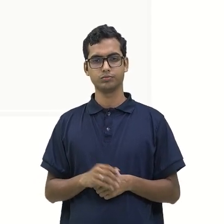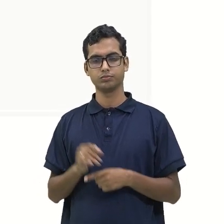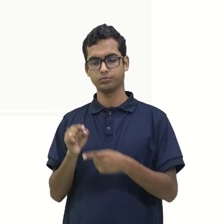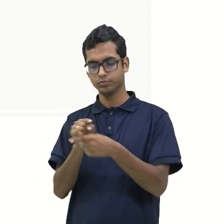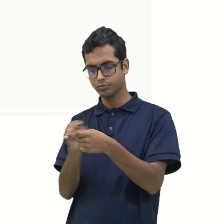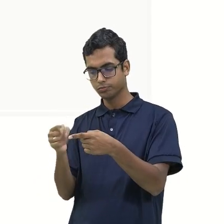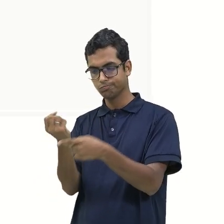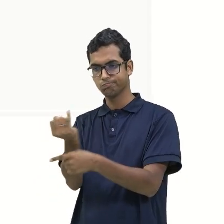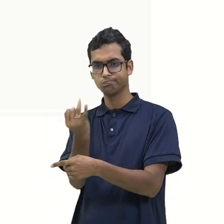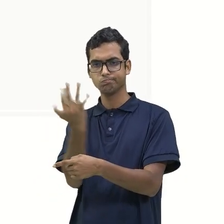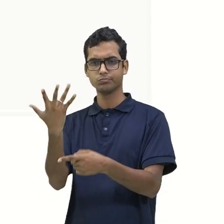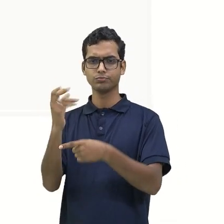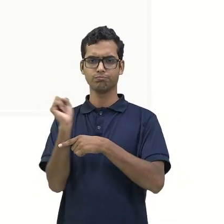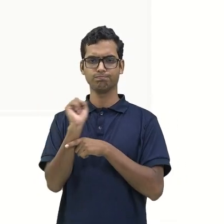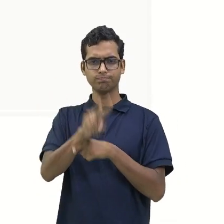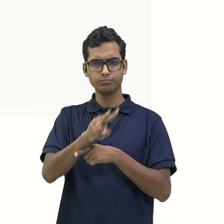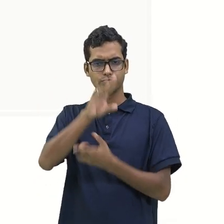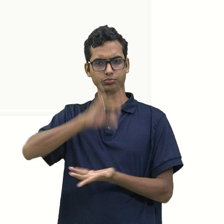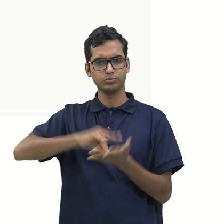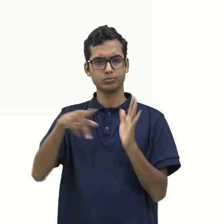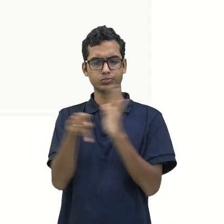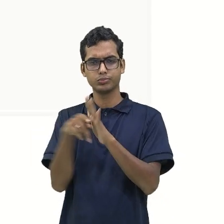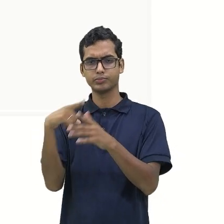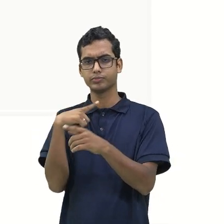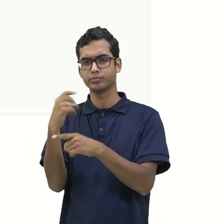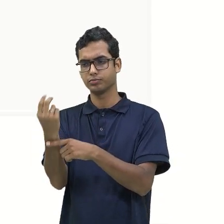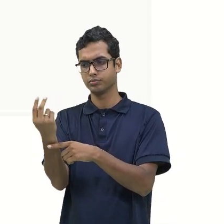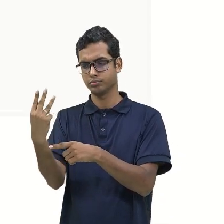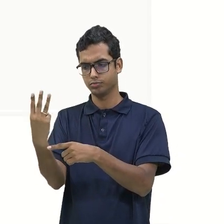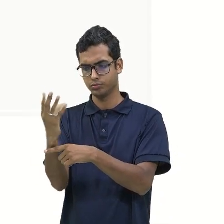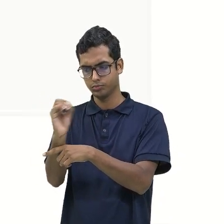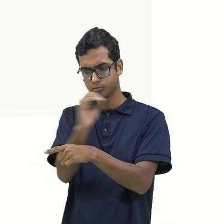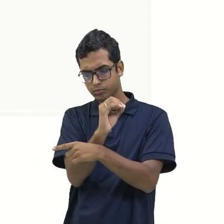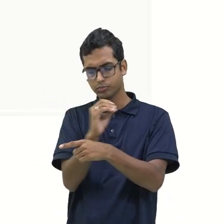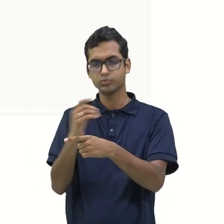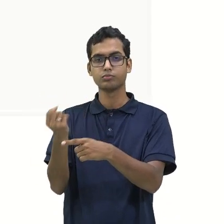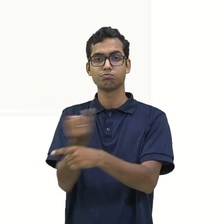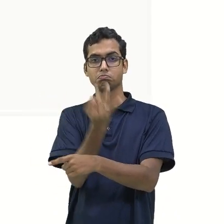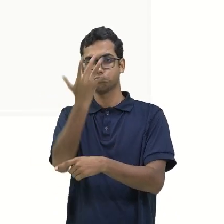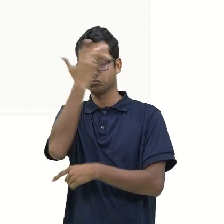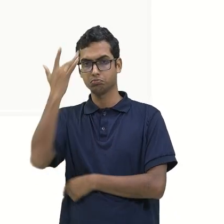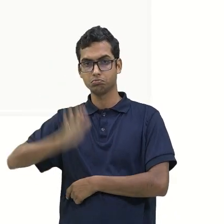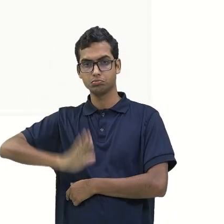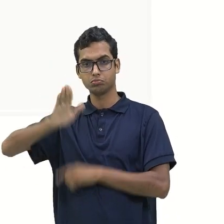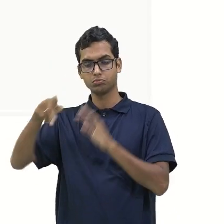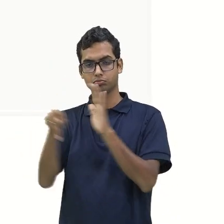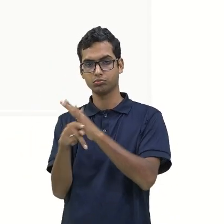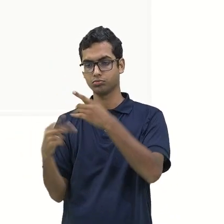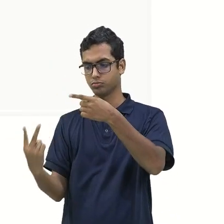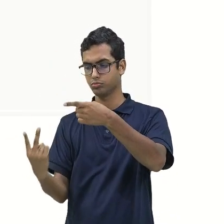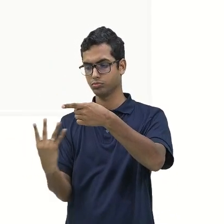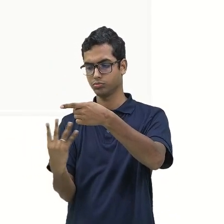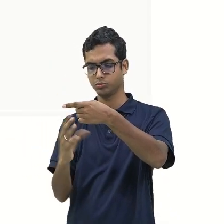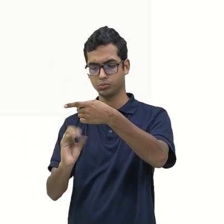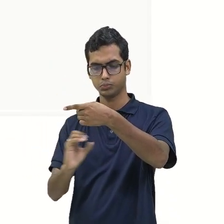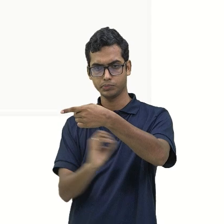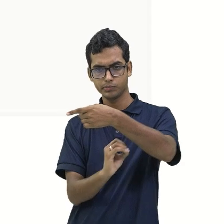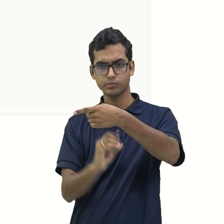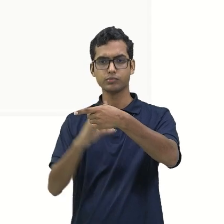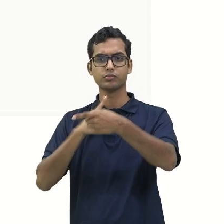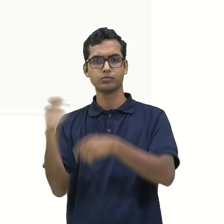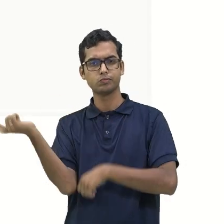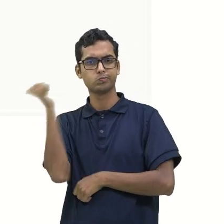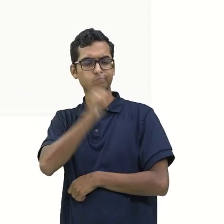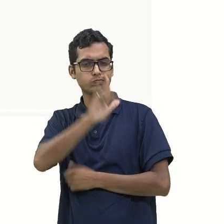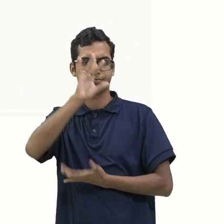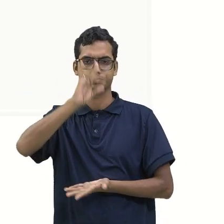de vagas pelo número de candidatos. Aí, nesse caso, nós já teríamos uma outra razão, tá? Já seria uma